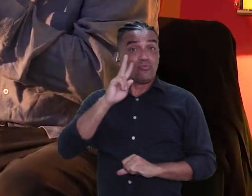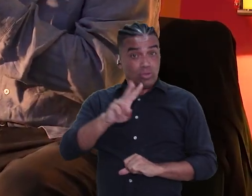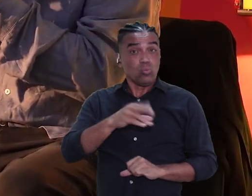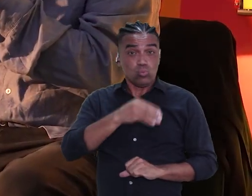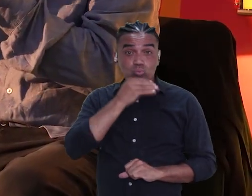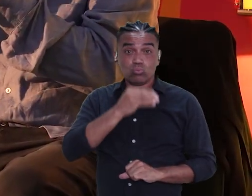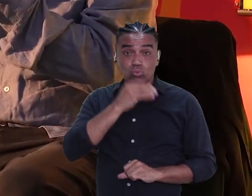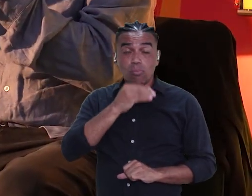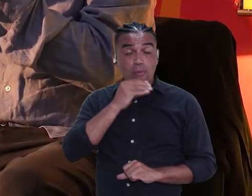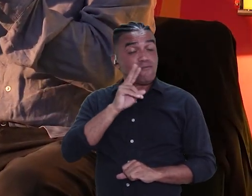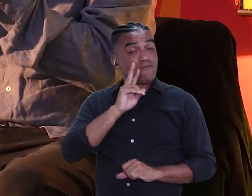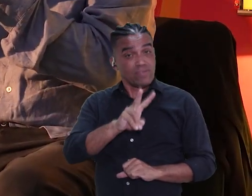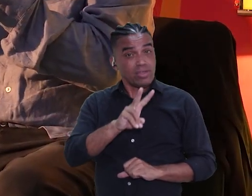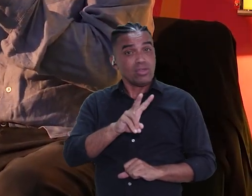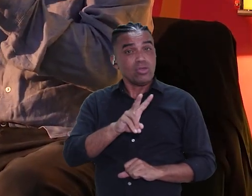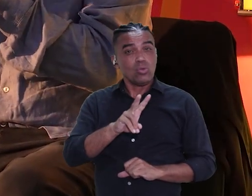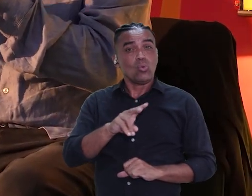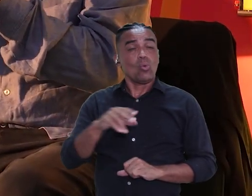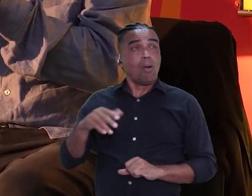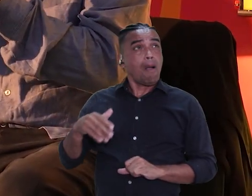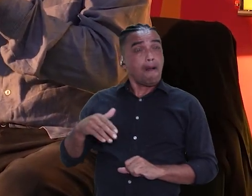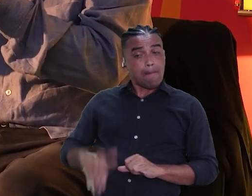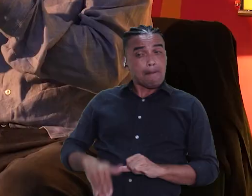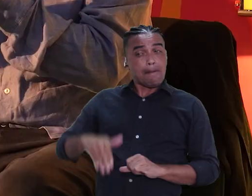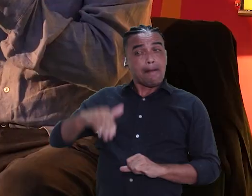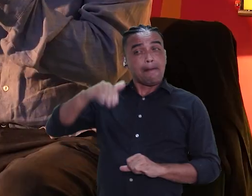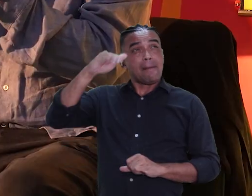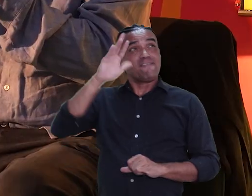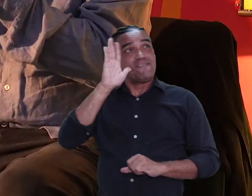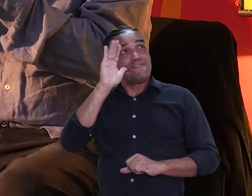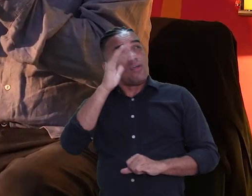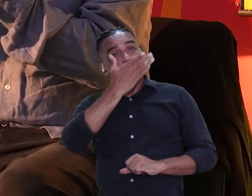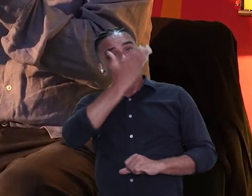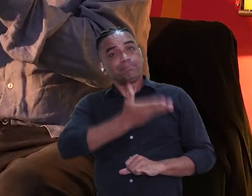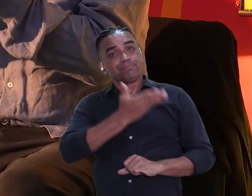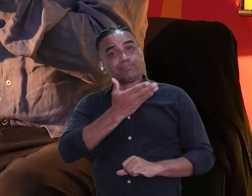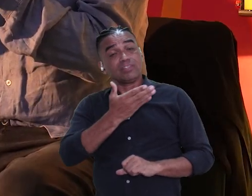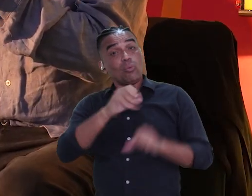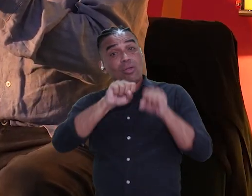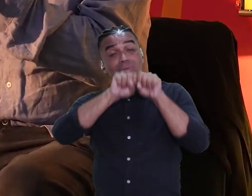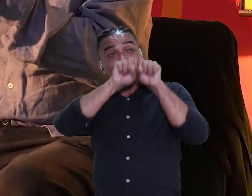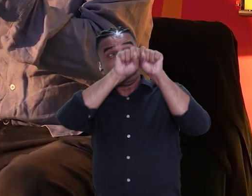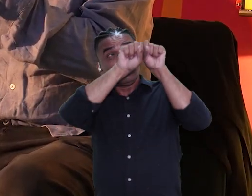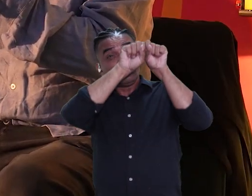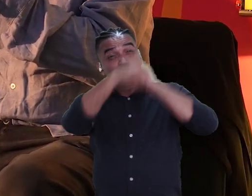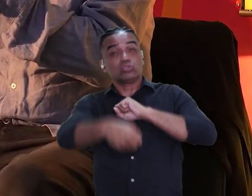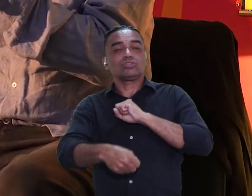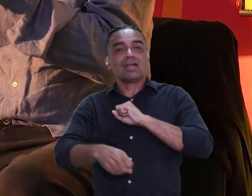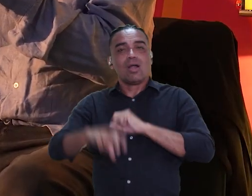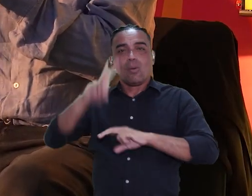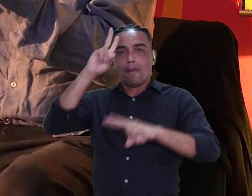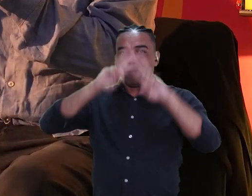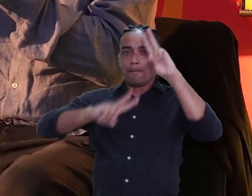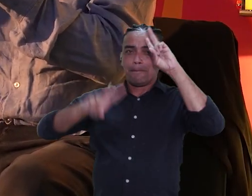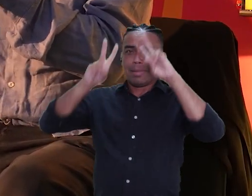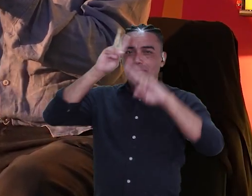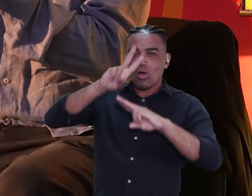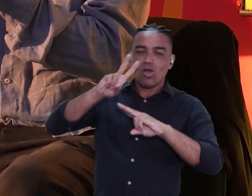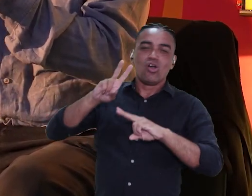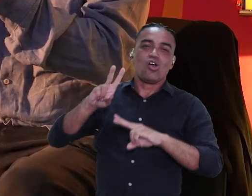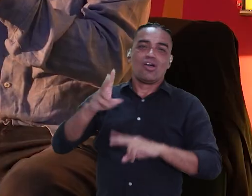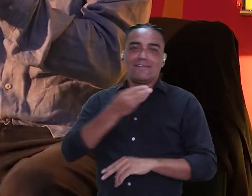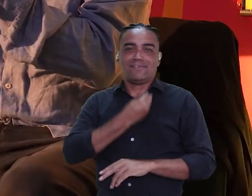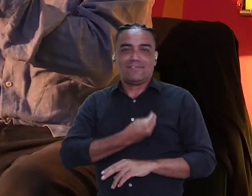viu esse processo se dar, e é uma destruição da memória afetiva,